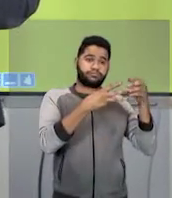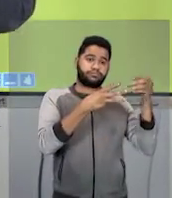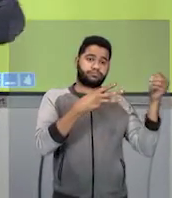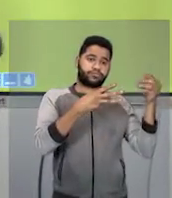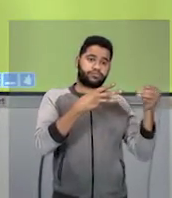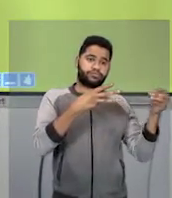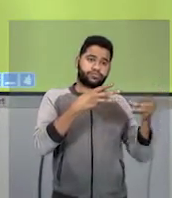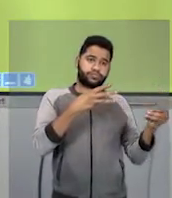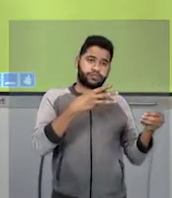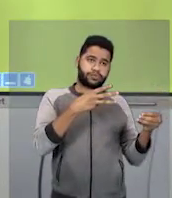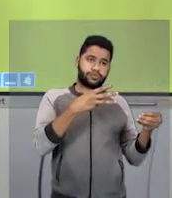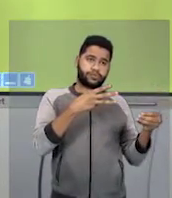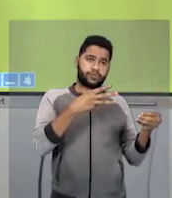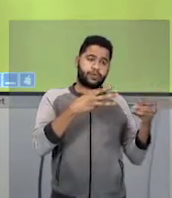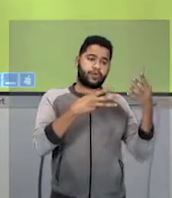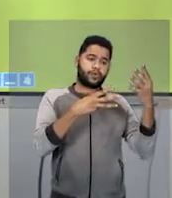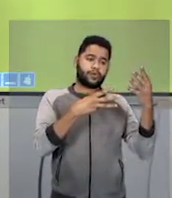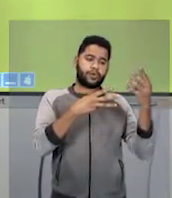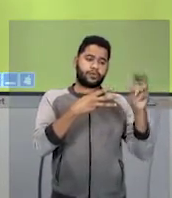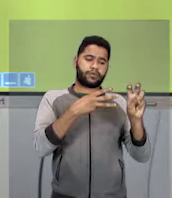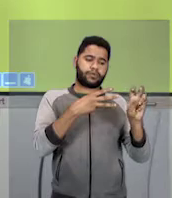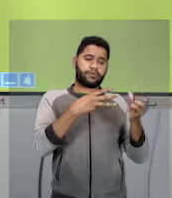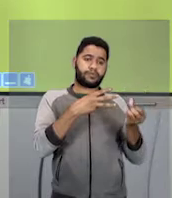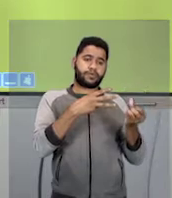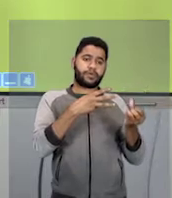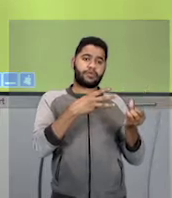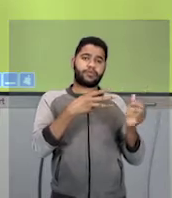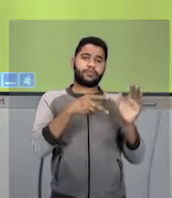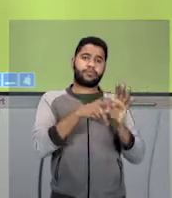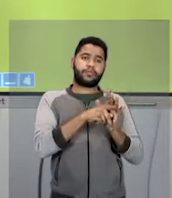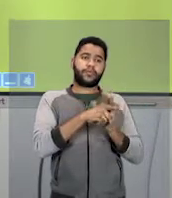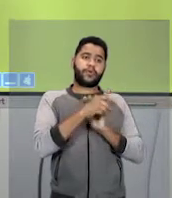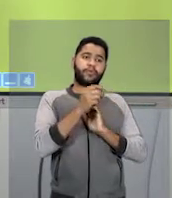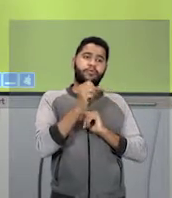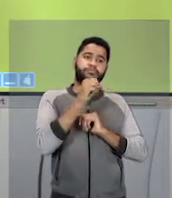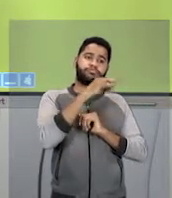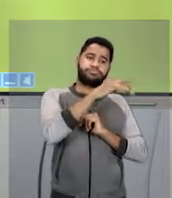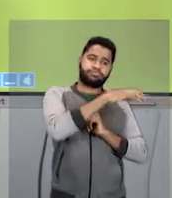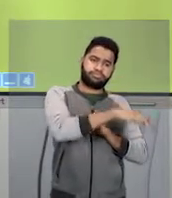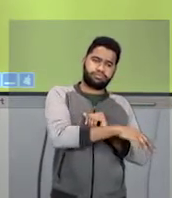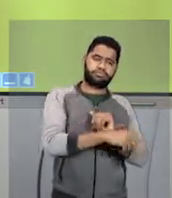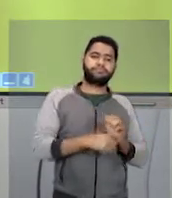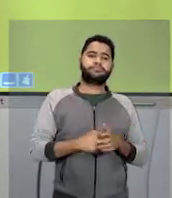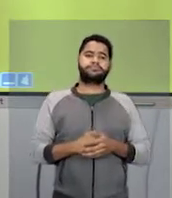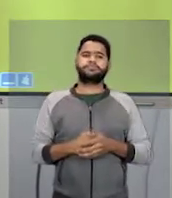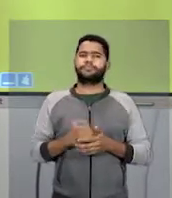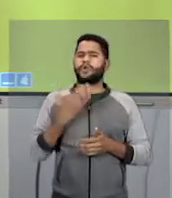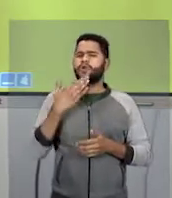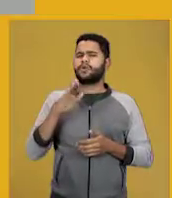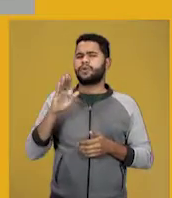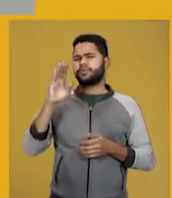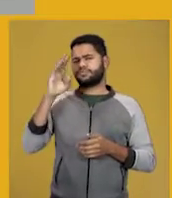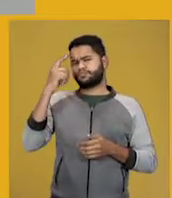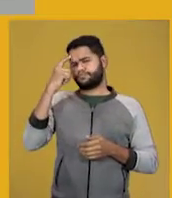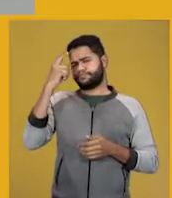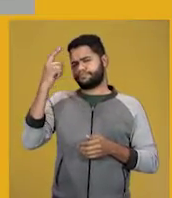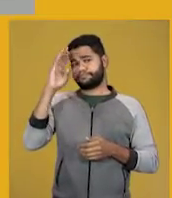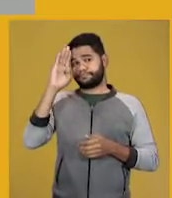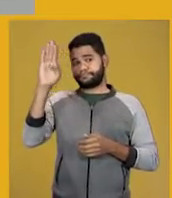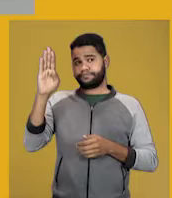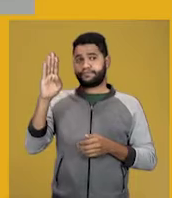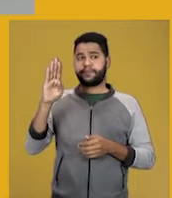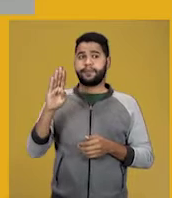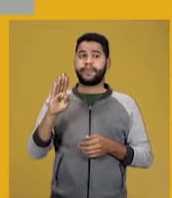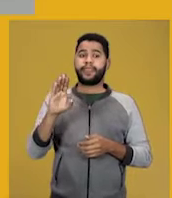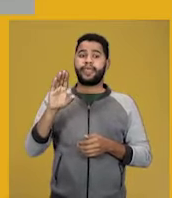saída, 4, 5 ou 6, nós vamos colocar a torneira de saída. Qual que é a ideia principal? É a convecção